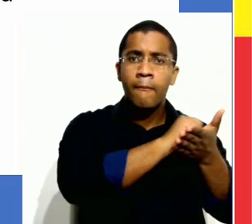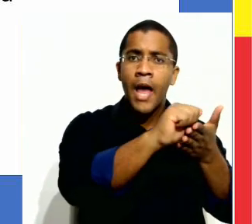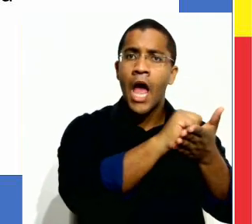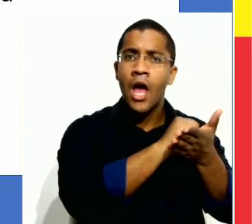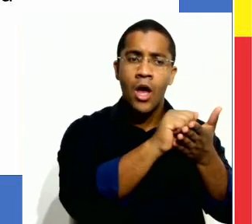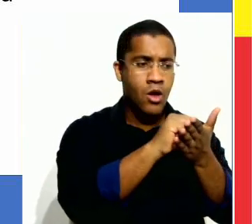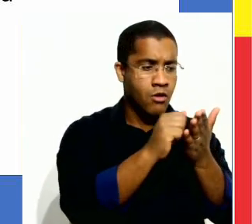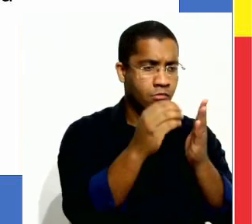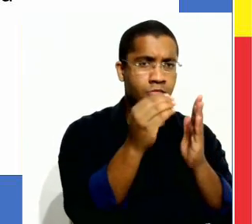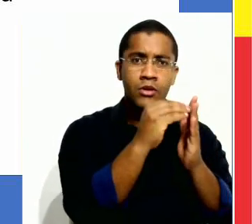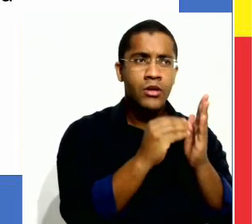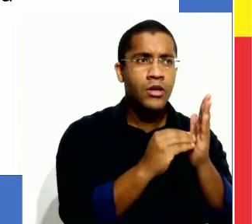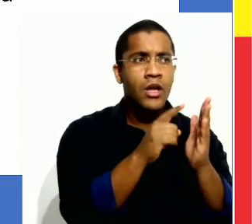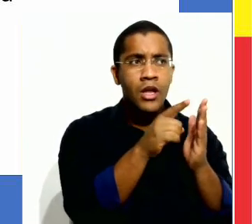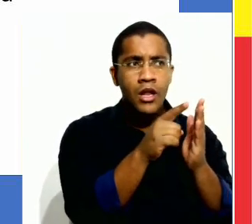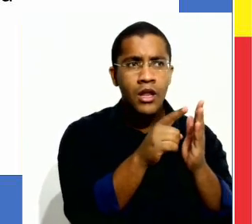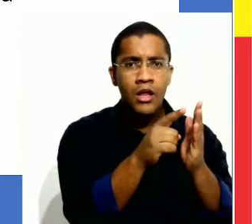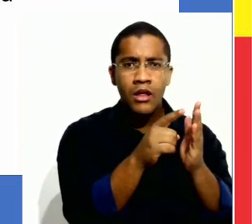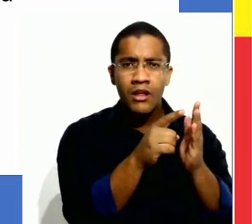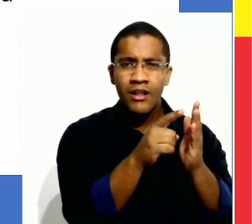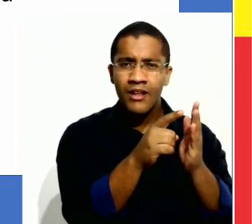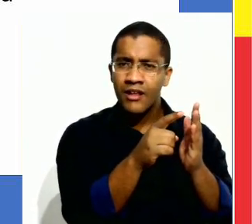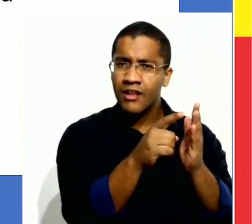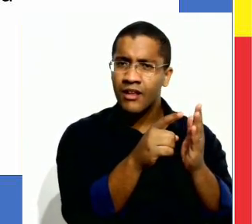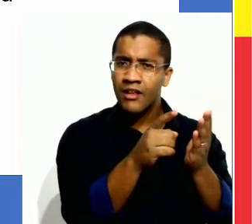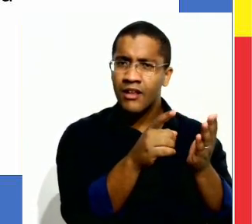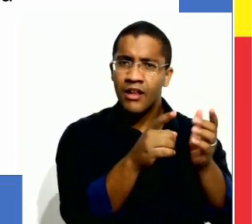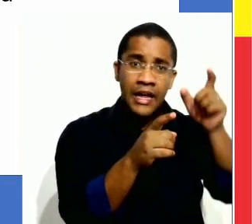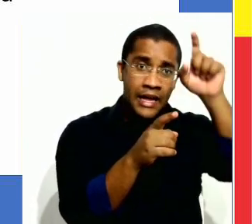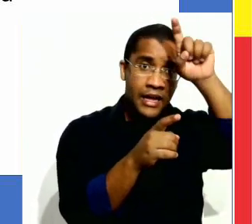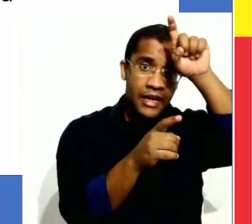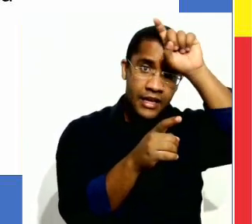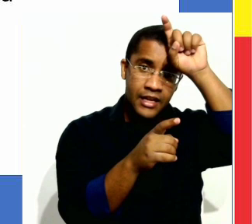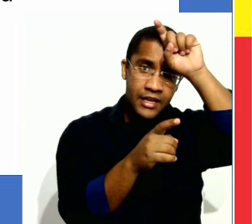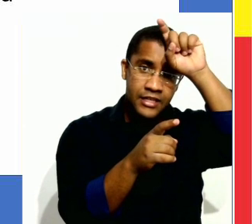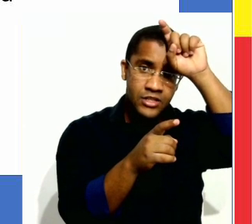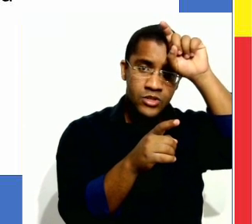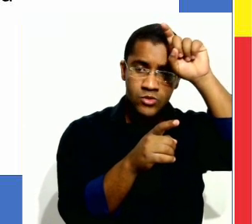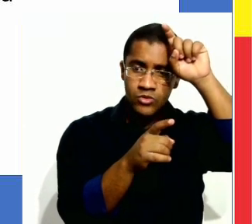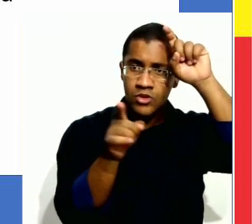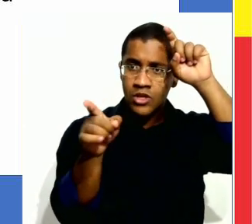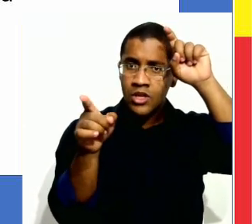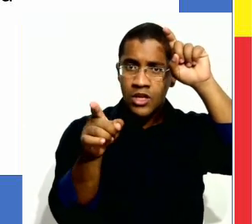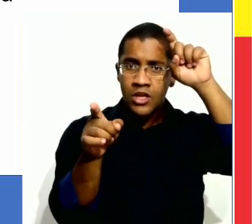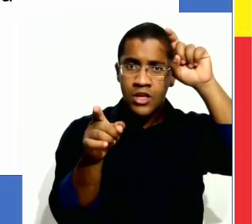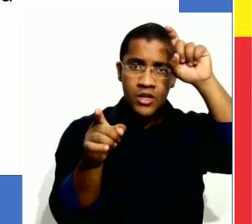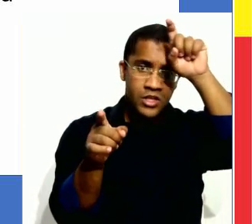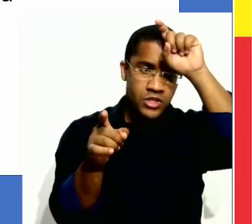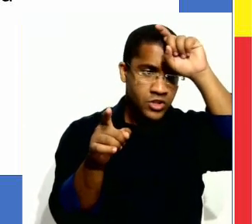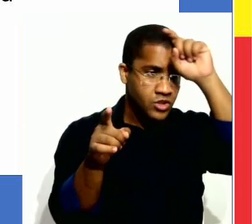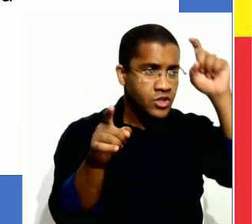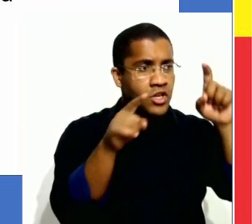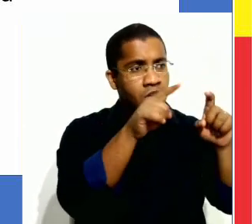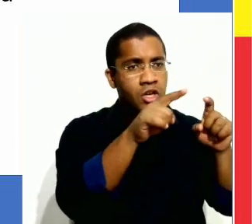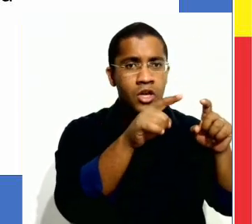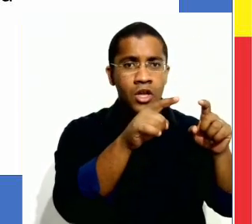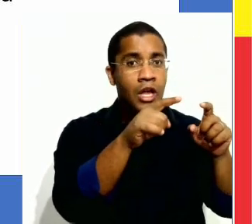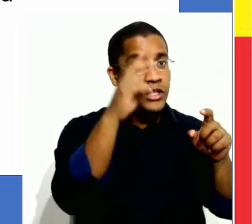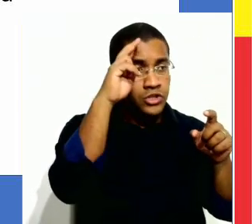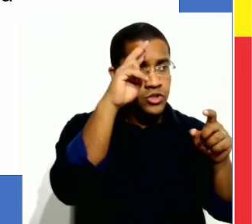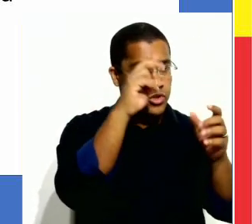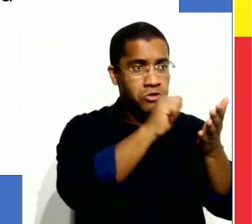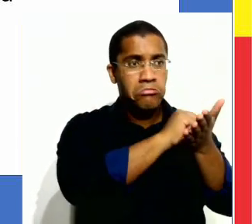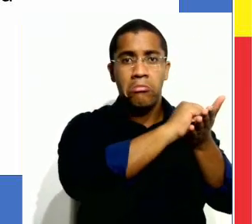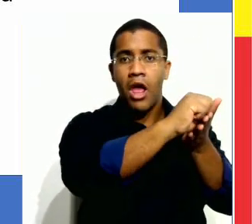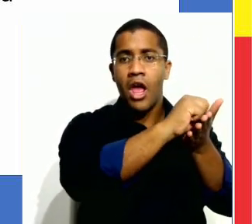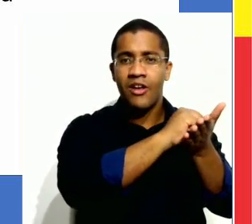humanidade. Então, os vestígios dos faraós cuxitas foram apagados pelos egípcios. Exemplo